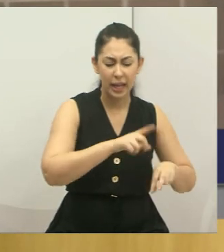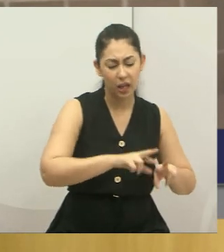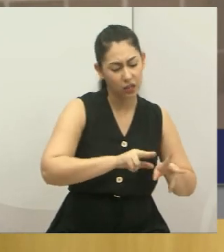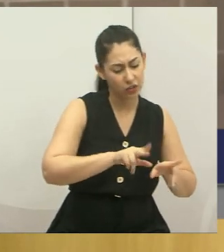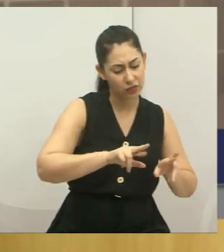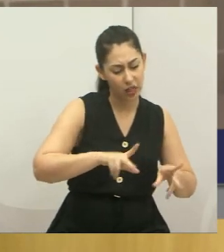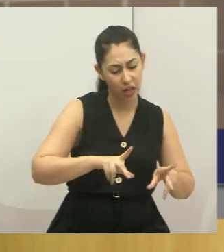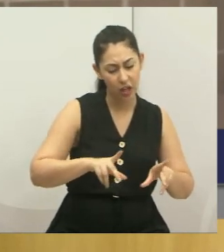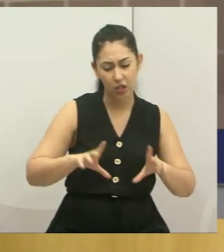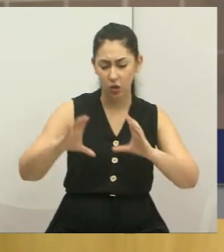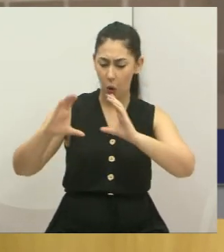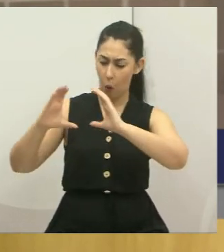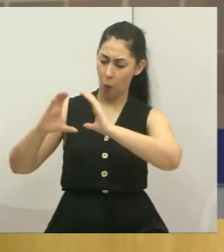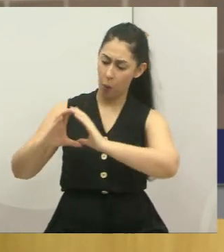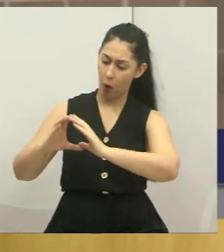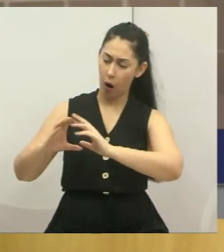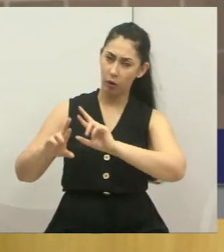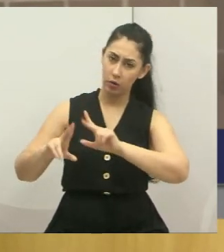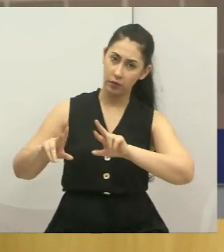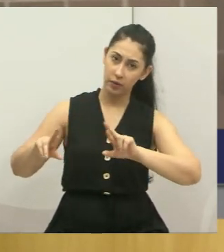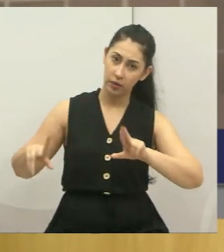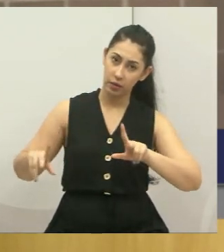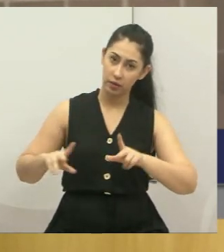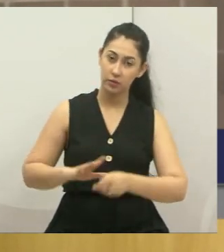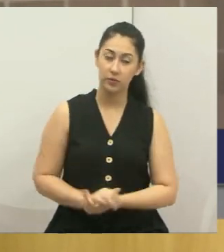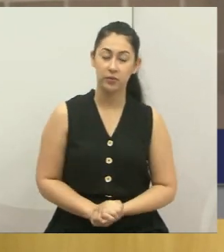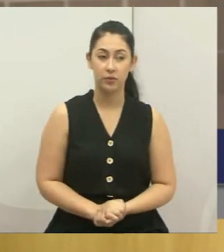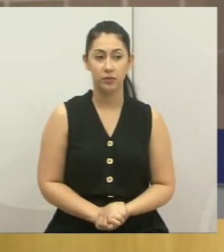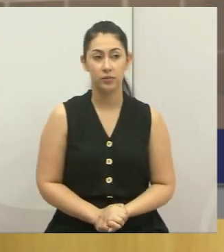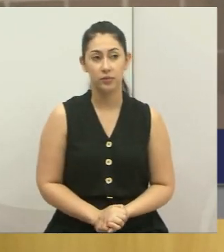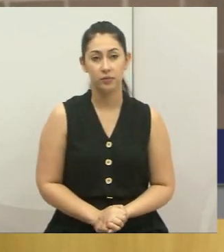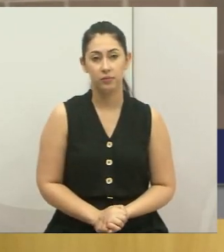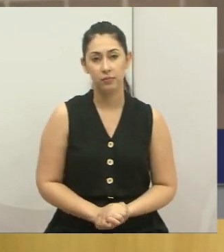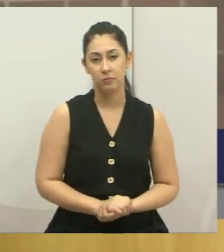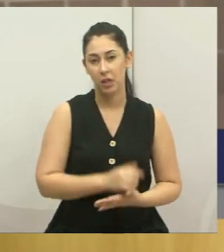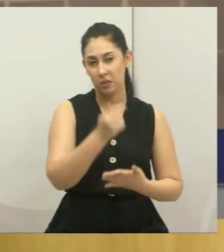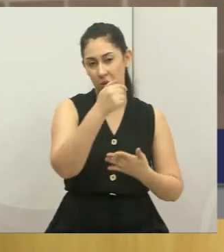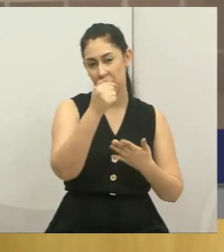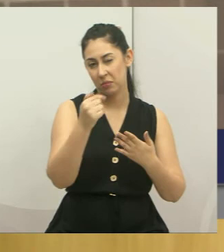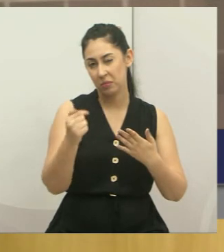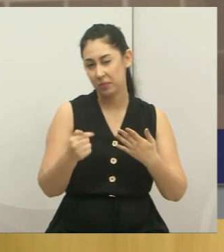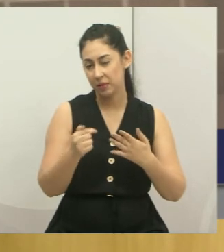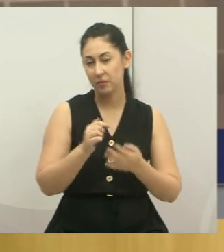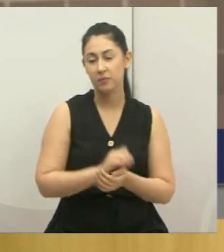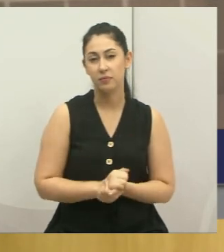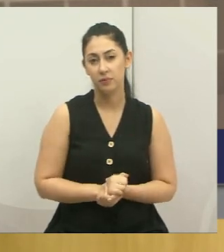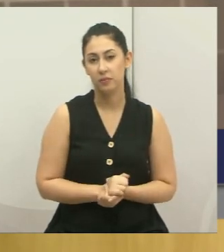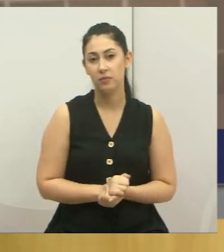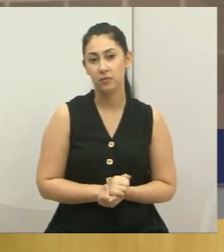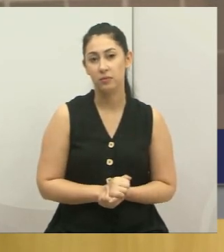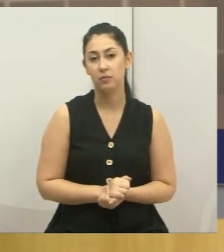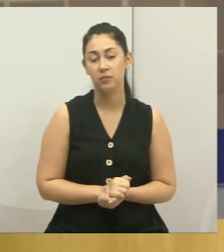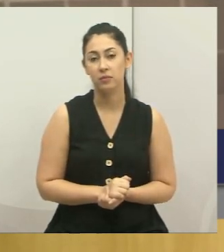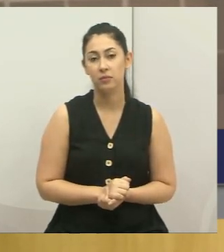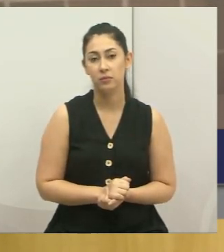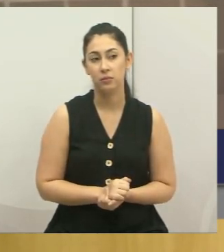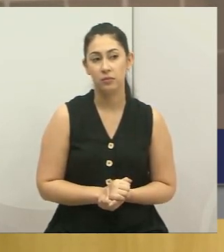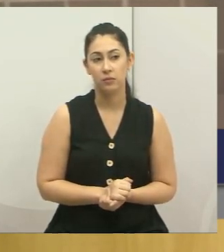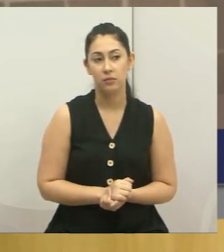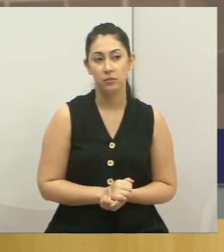são diâmetros diferentes. Então, uma série de situações que envolve aí o trabalho de